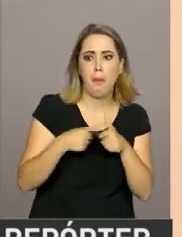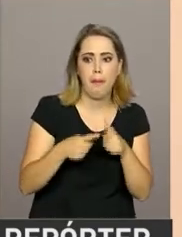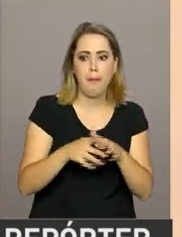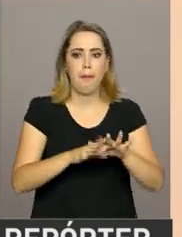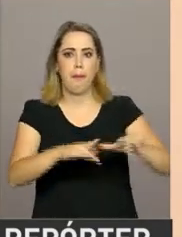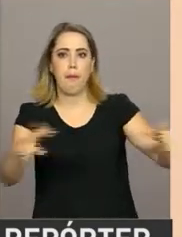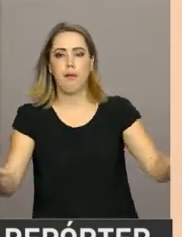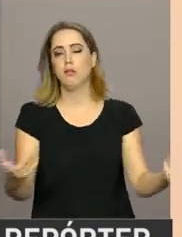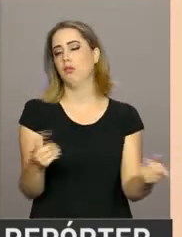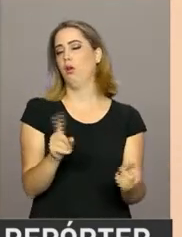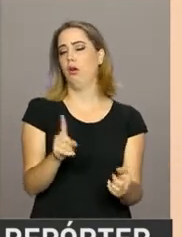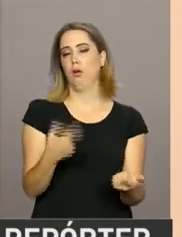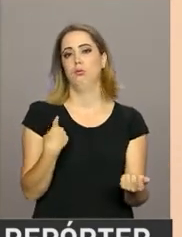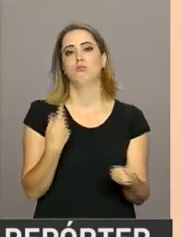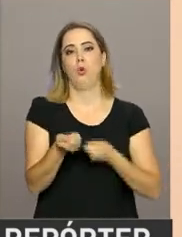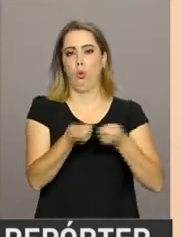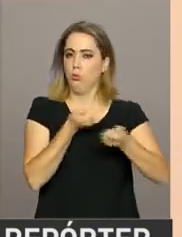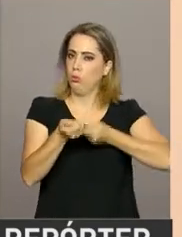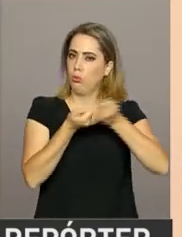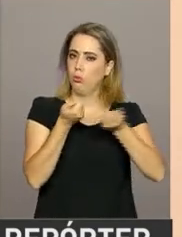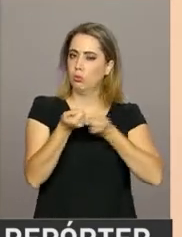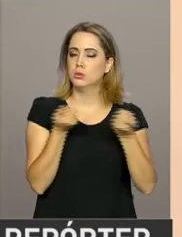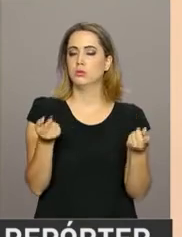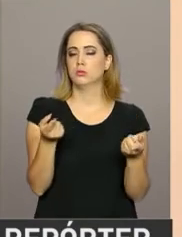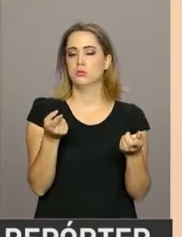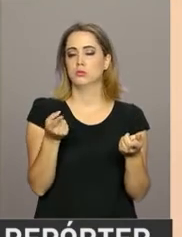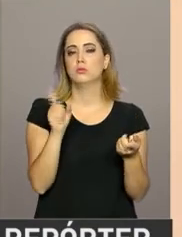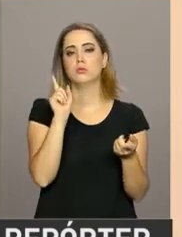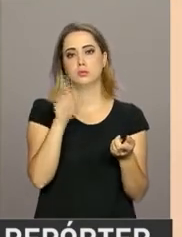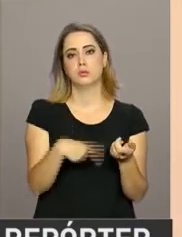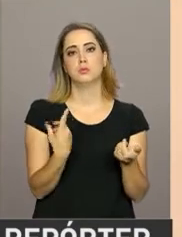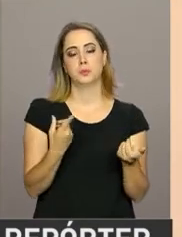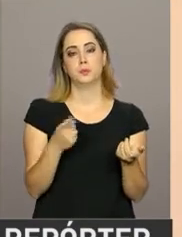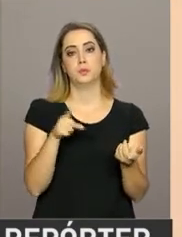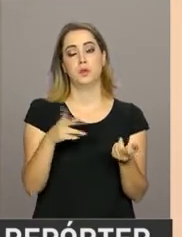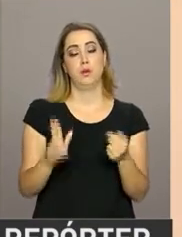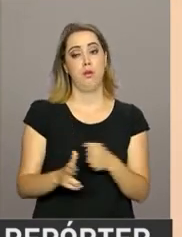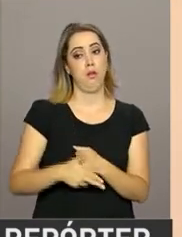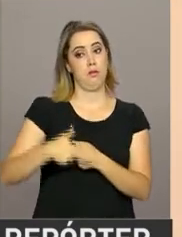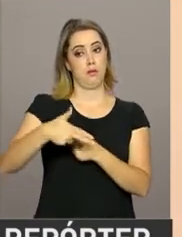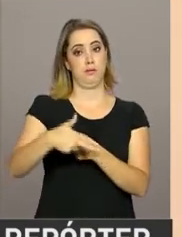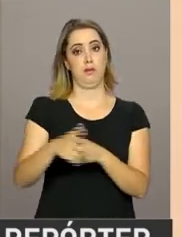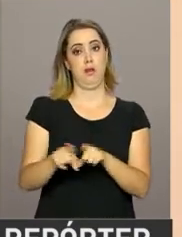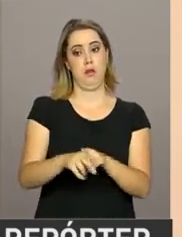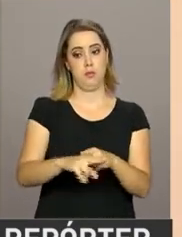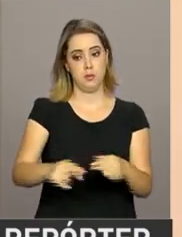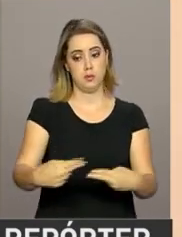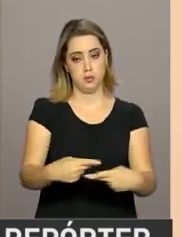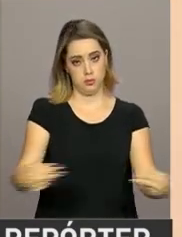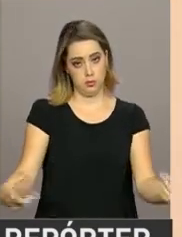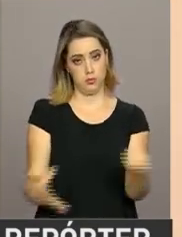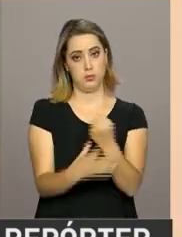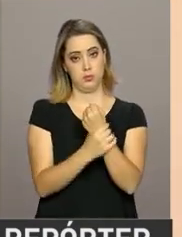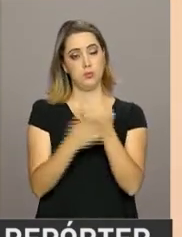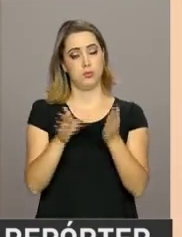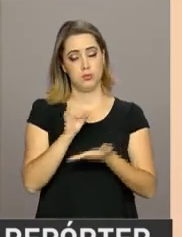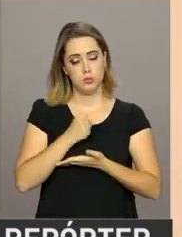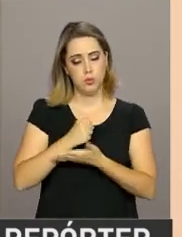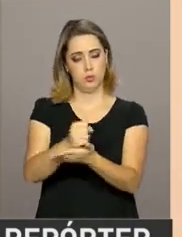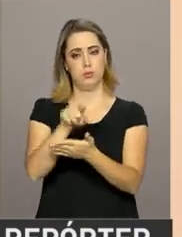tanto não está fora de controle é que é os armamentos e equipamentos estão sendo inseridos